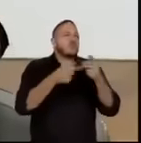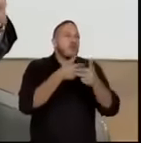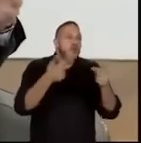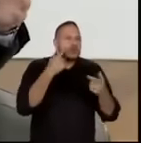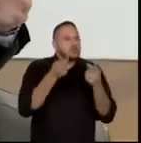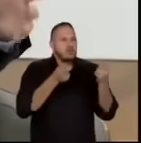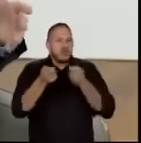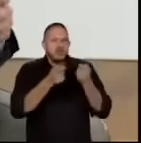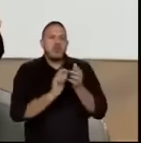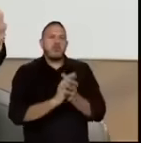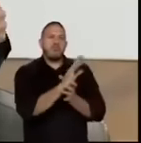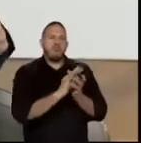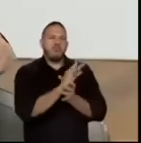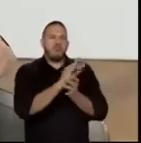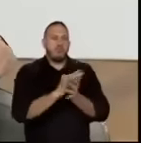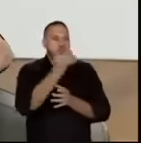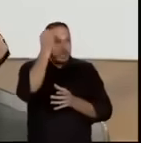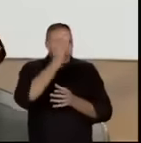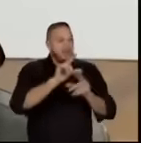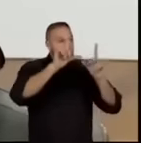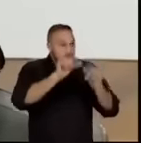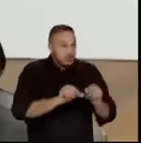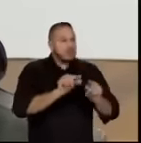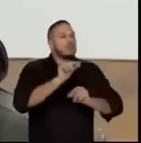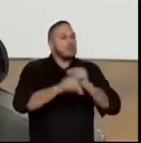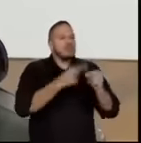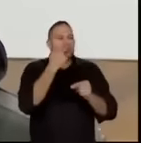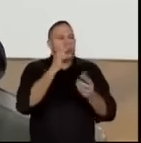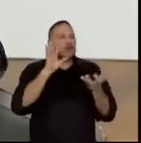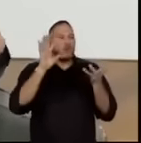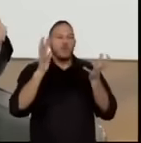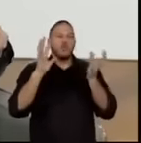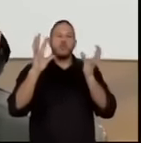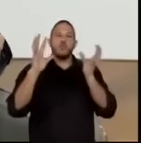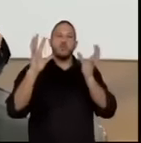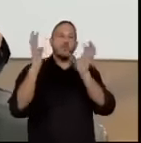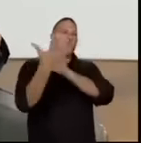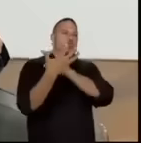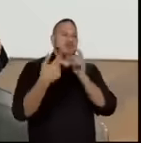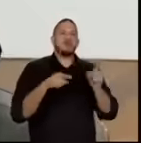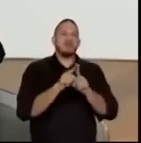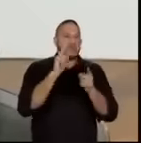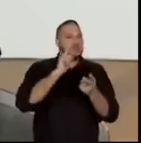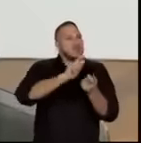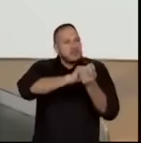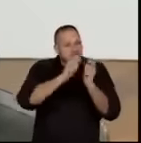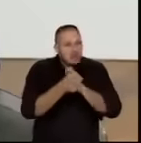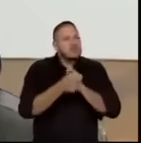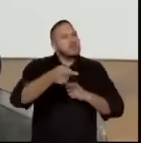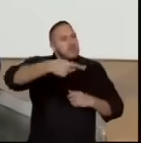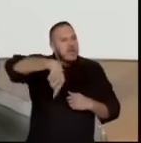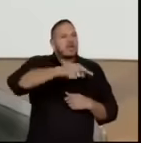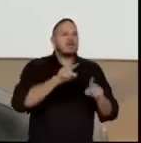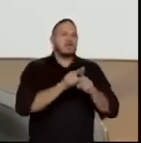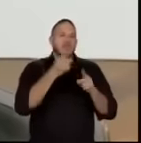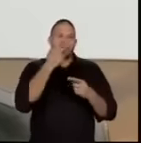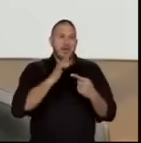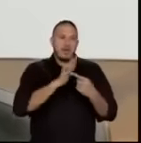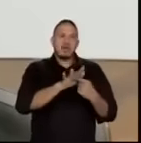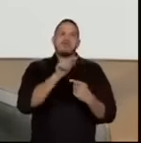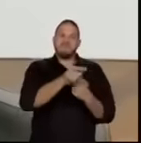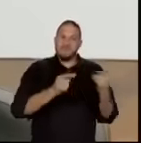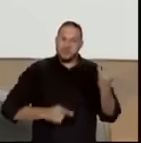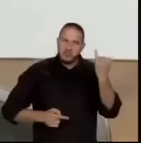de emissões, a combate e mitigação dos efeitos da mudança climática, das adaptações, que essa também me parece uma agenda muito